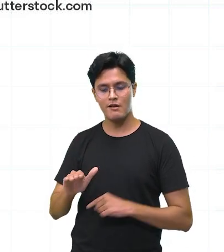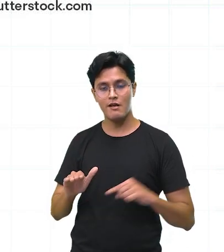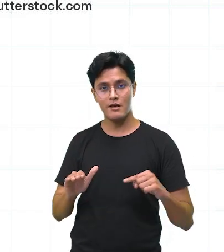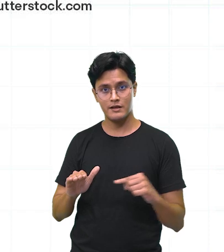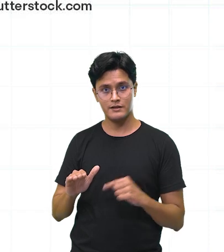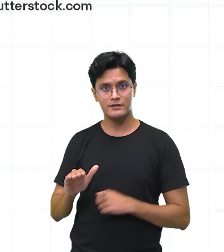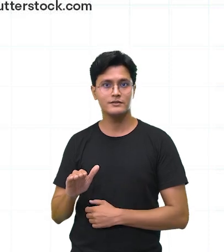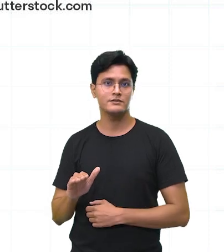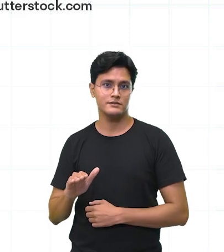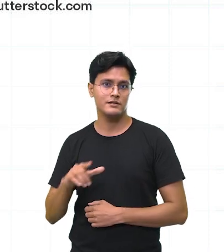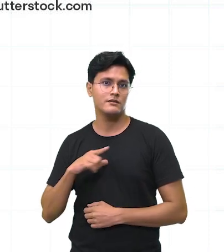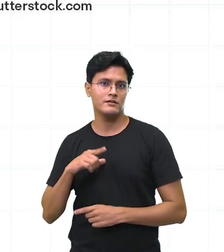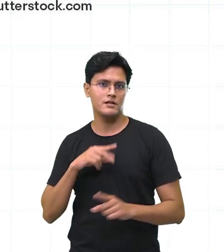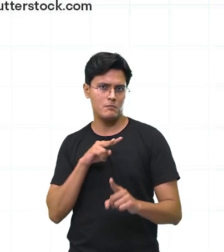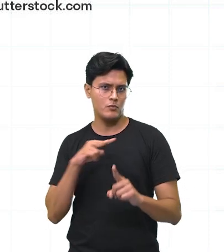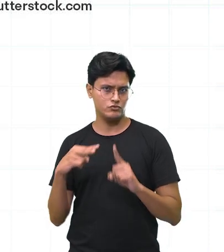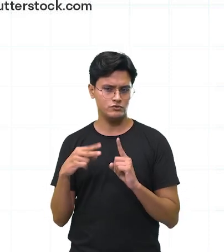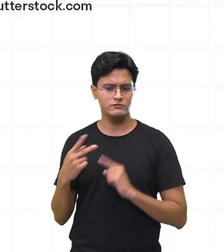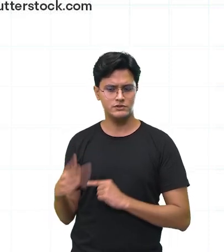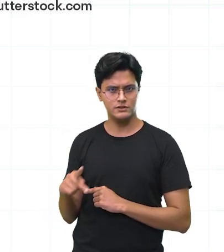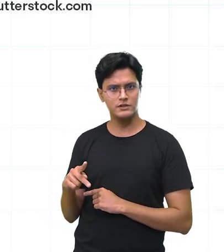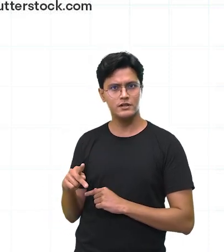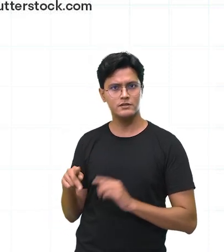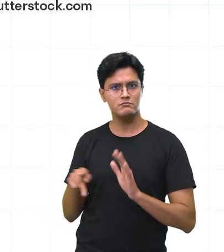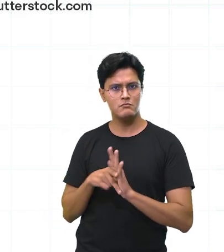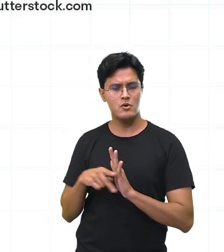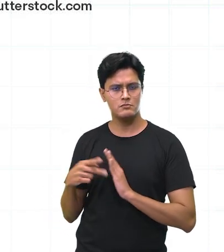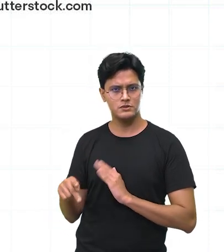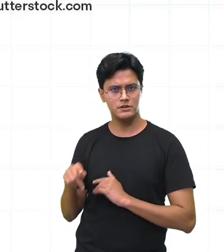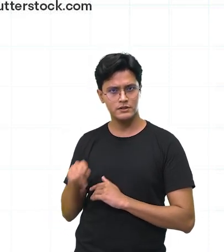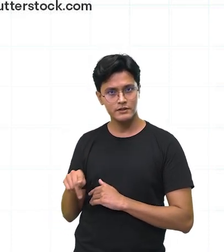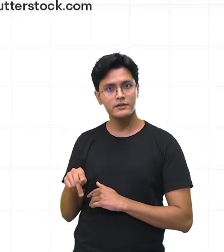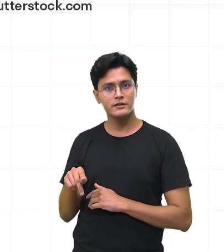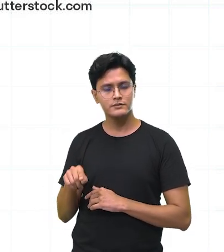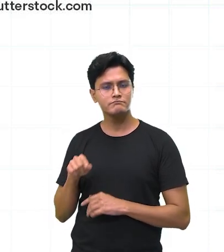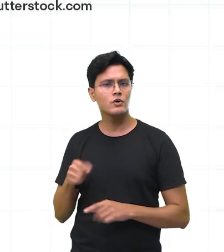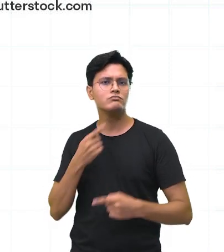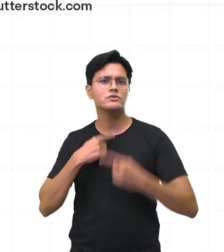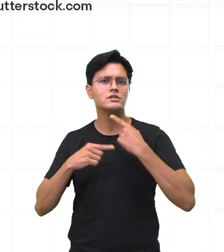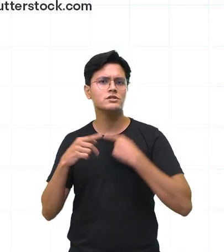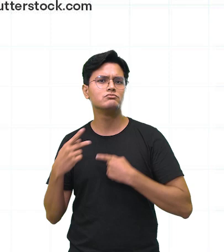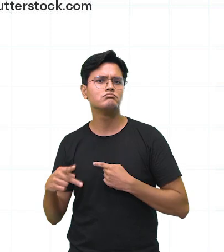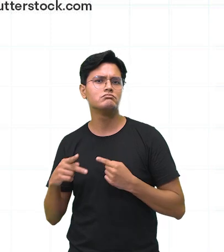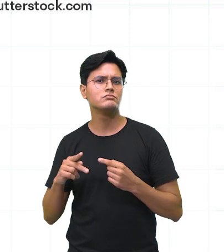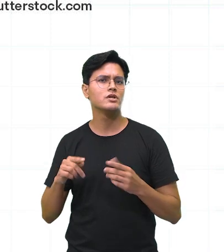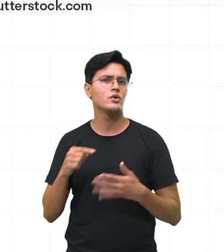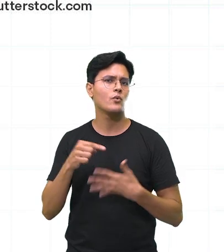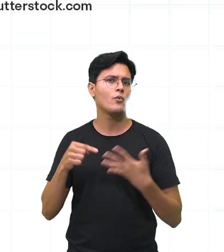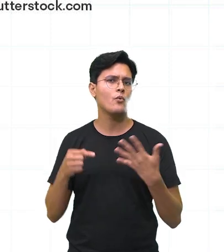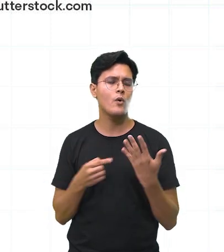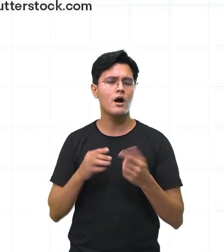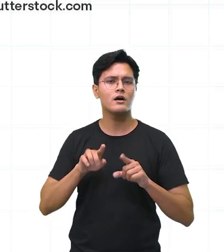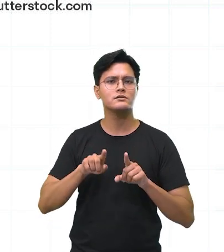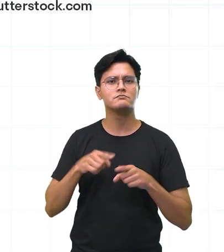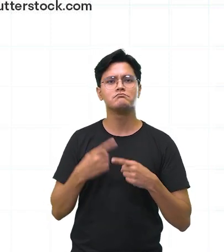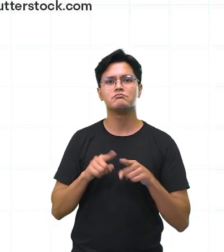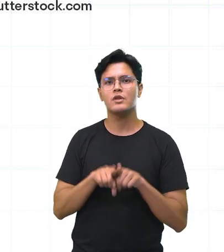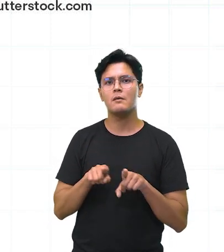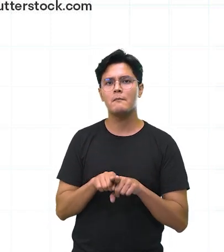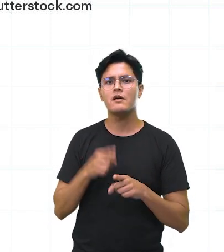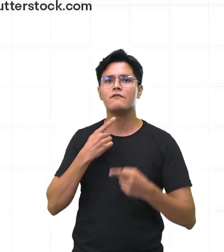que ele não tem um ponto de vista, o que ele enxerga, né? Ou quais são os desejos dele, a vontade,